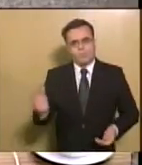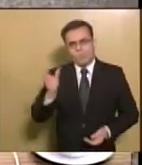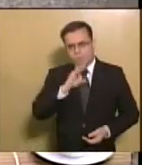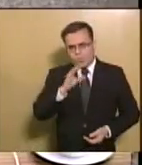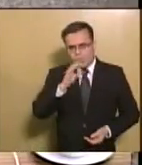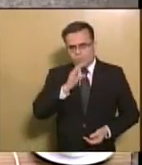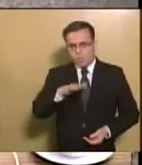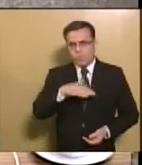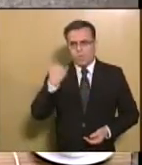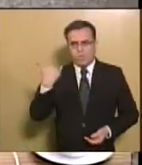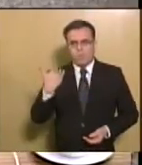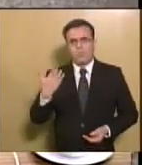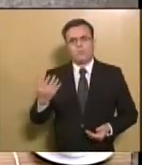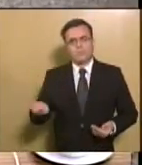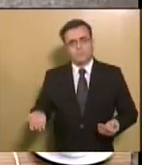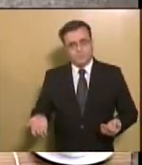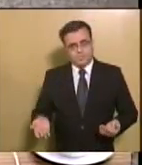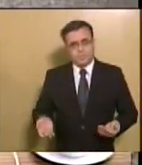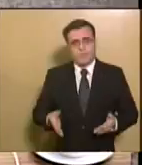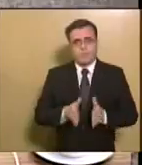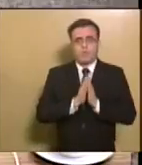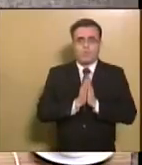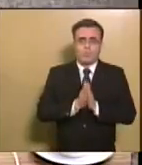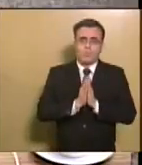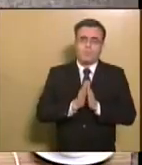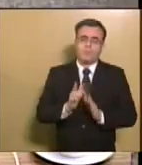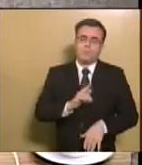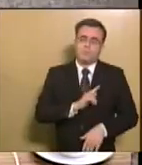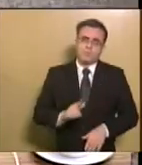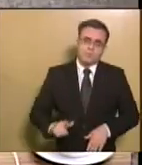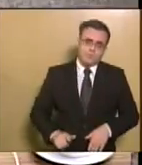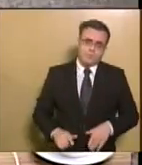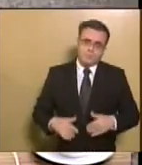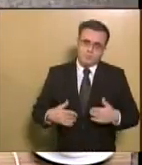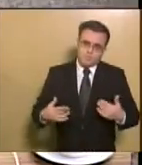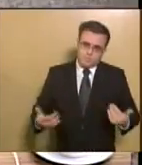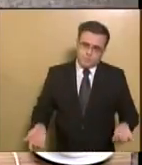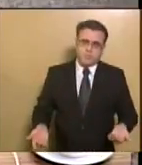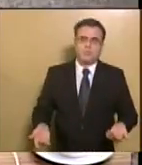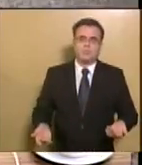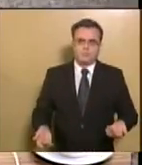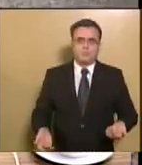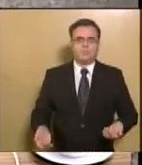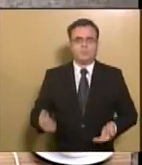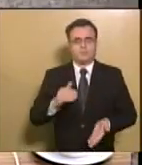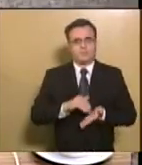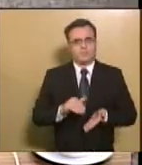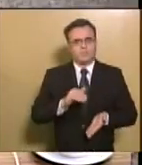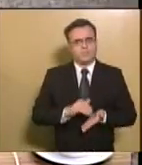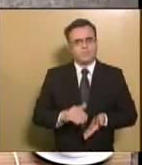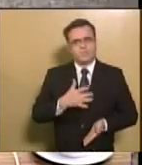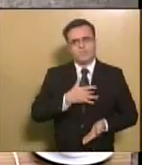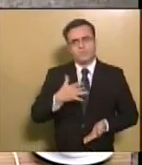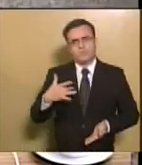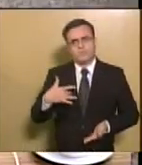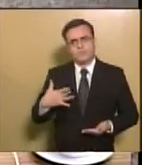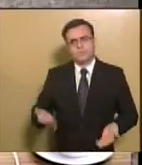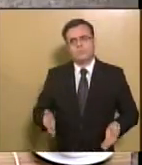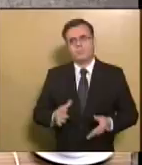desfecho desagradável. Apelamos para o governo do estado, para o secretário de saúde, para